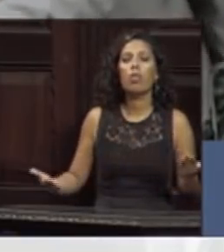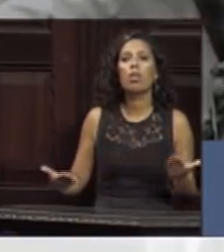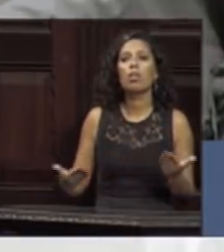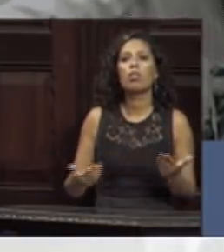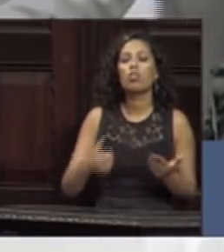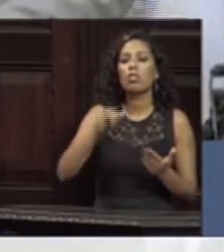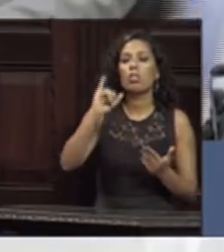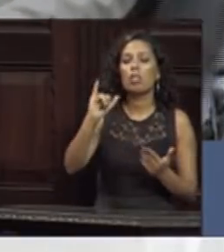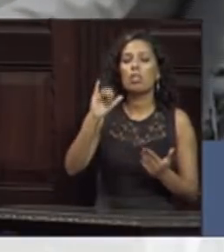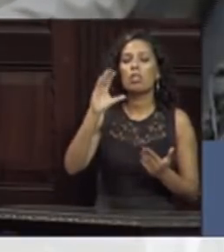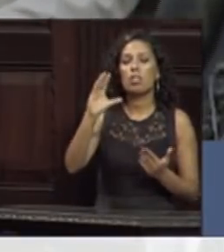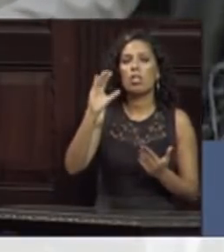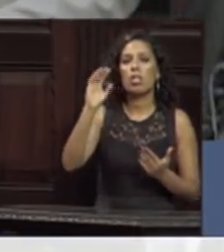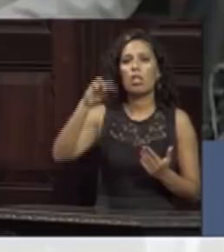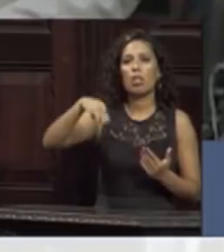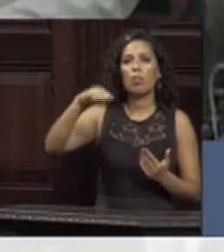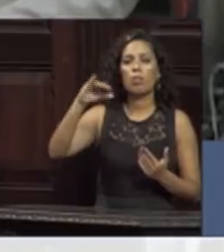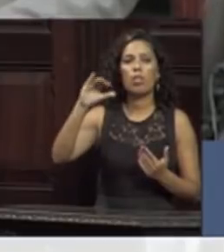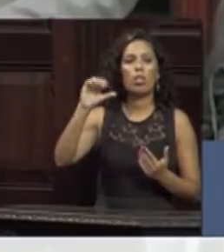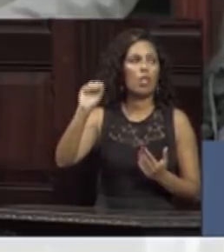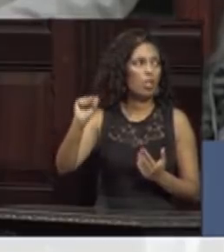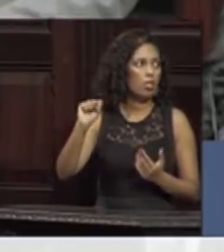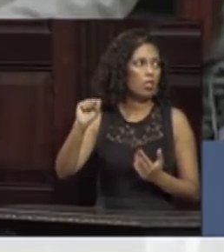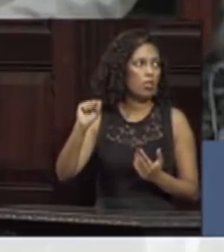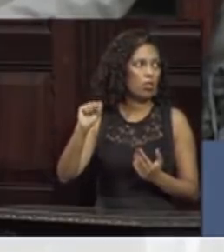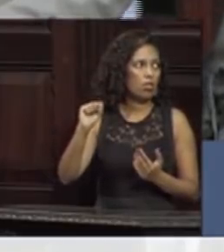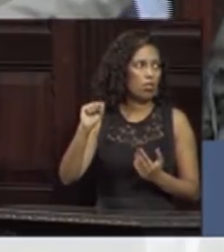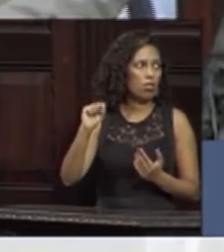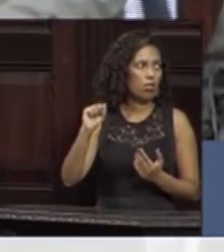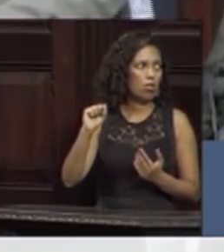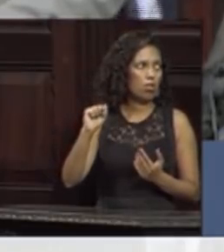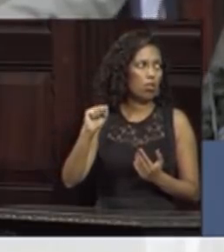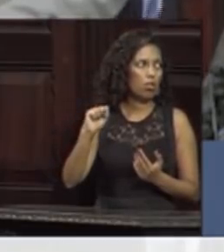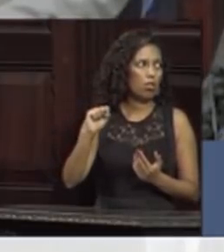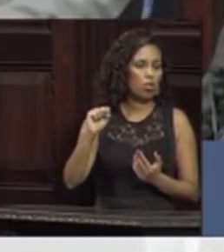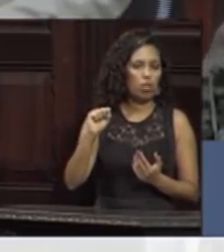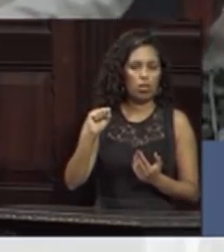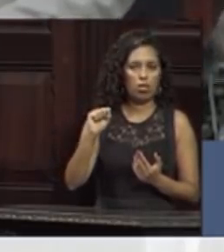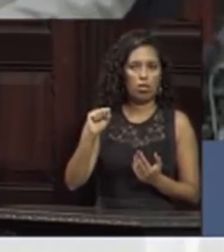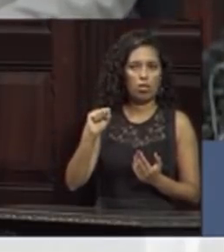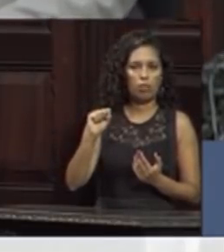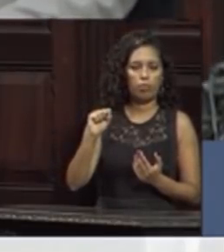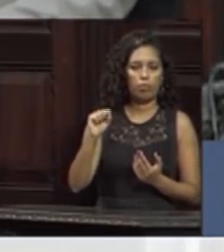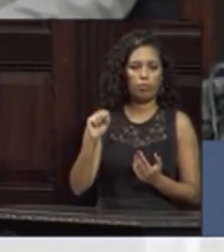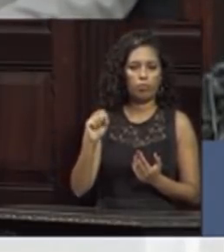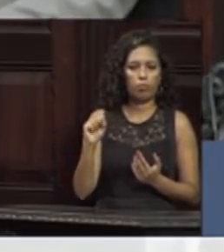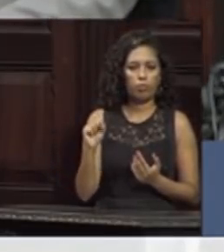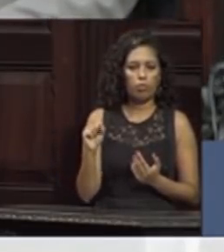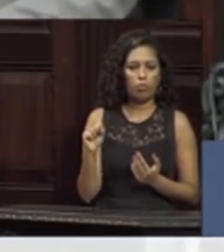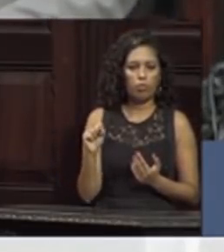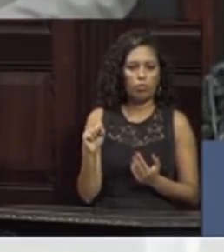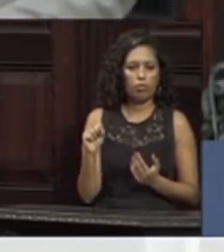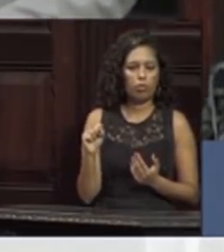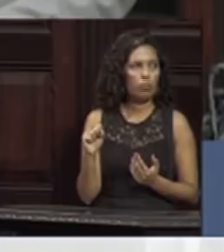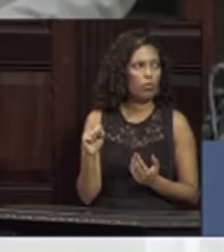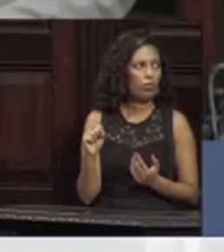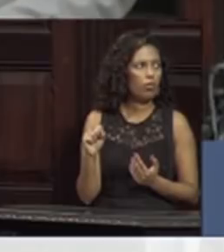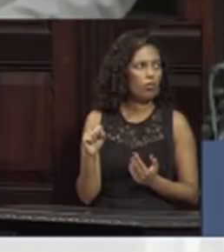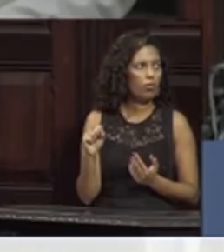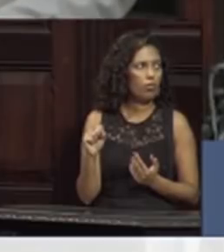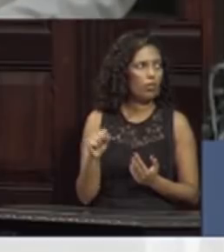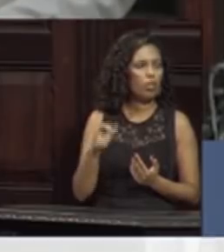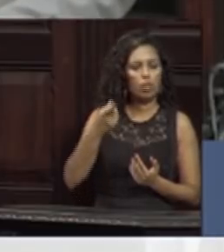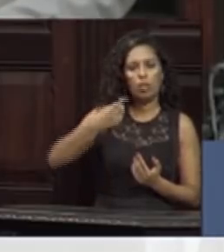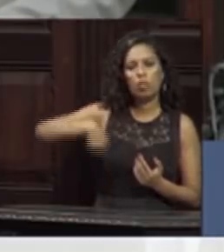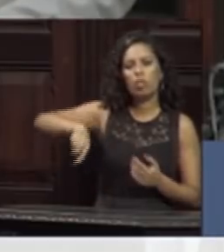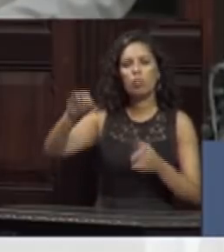CONFIS, IPI, é menos recurso no FPE, no Fundo de Participação dos Estados. Então, alto lá não é bem